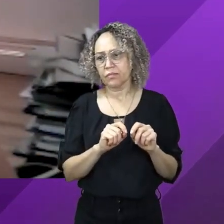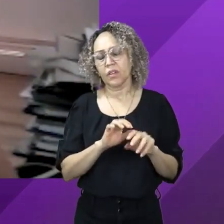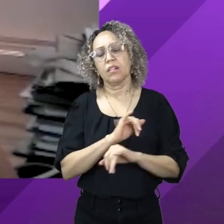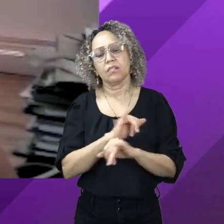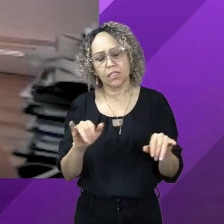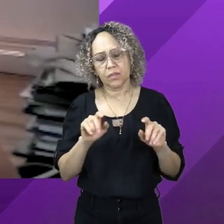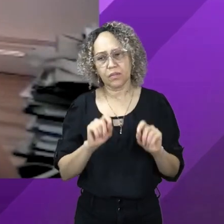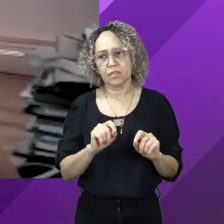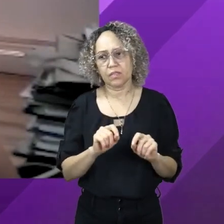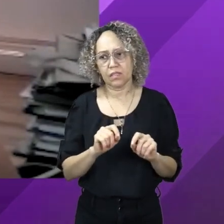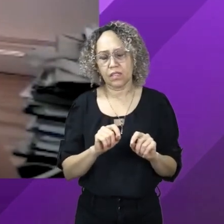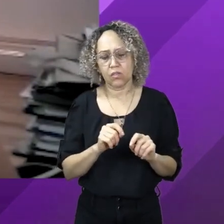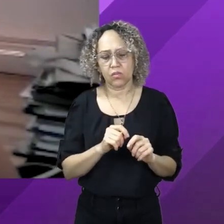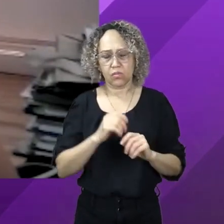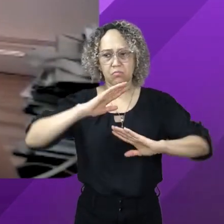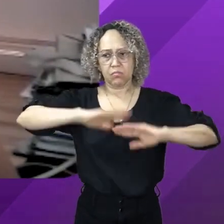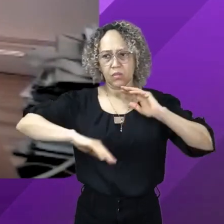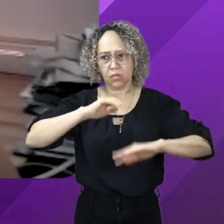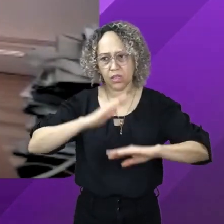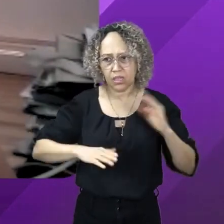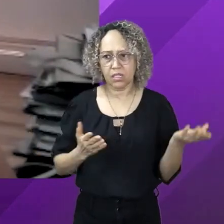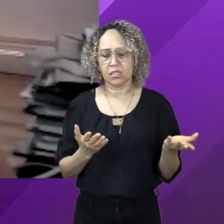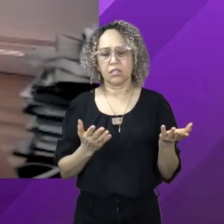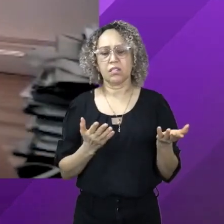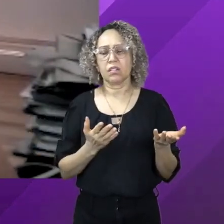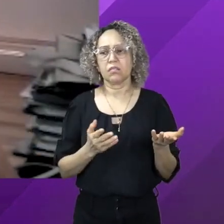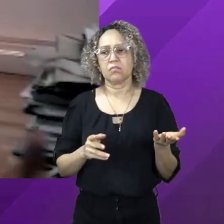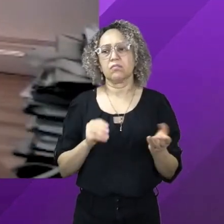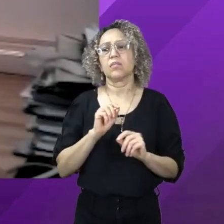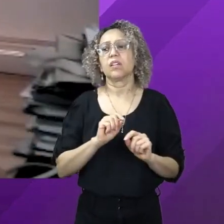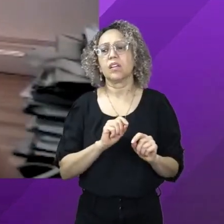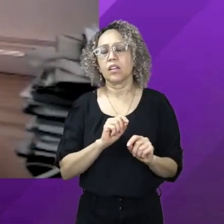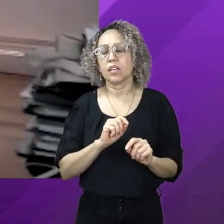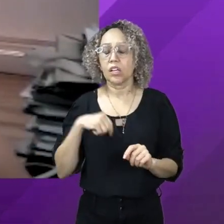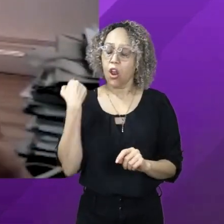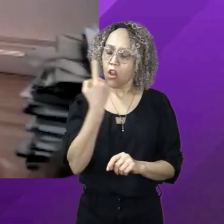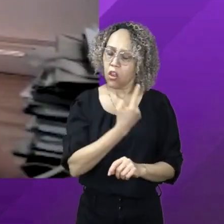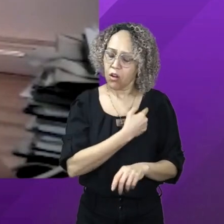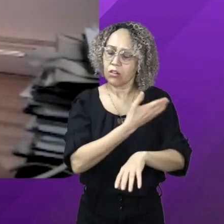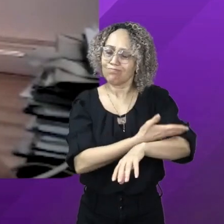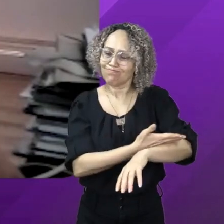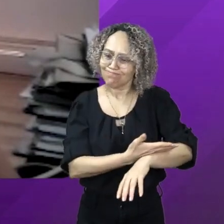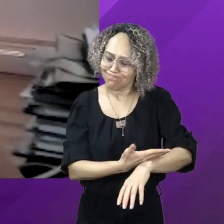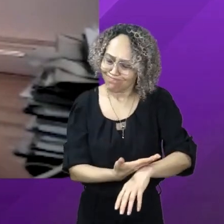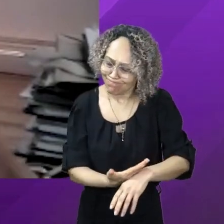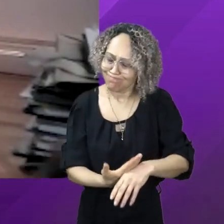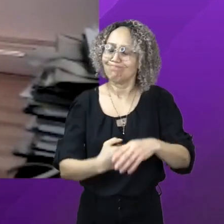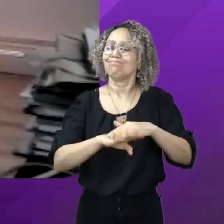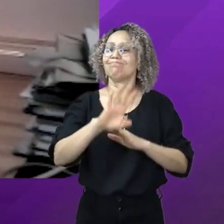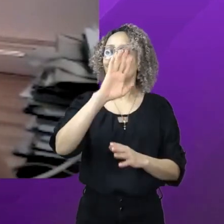vocês, sendo profissões ocupadas tipicamente por nós, mulheres, então,